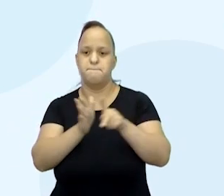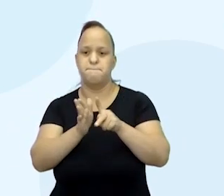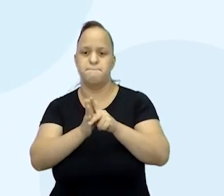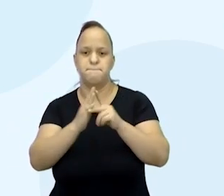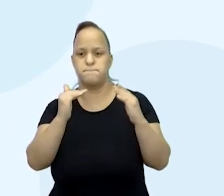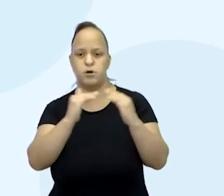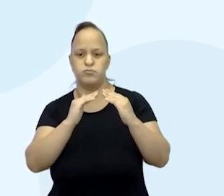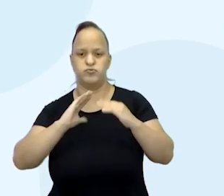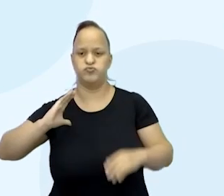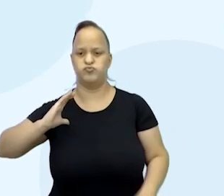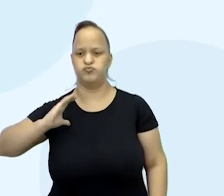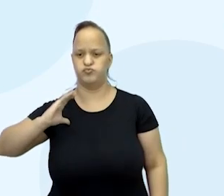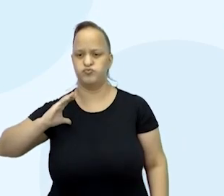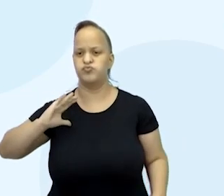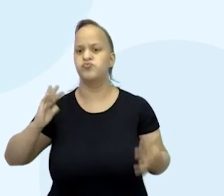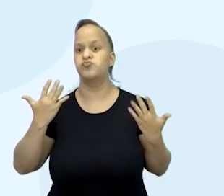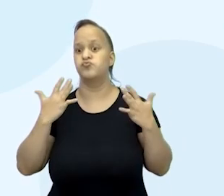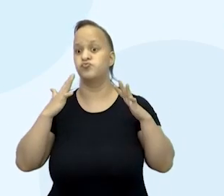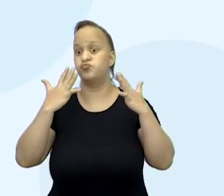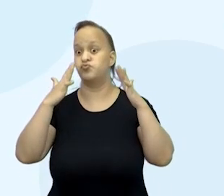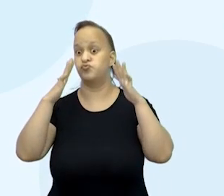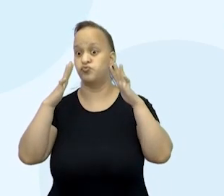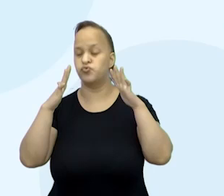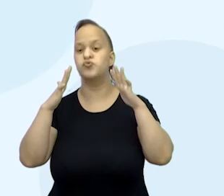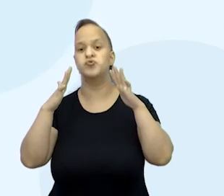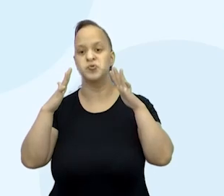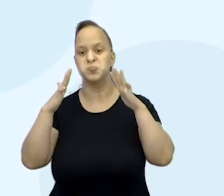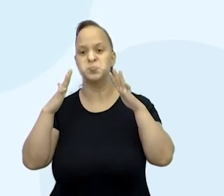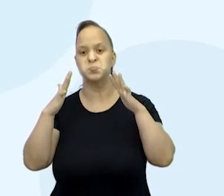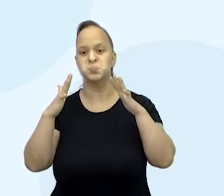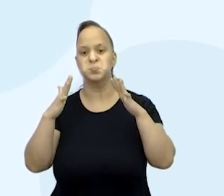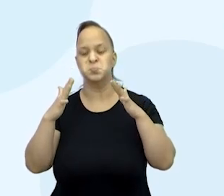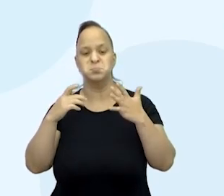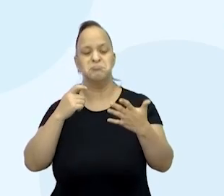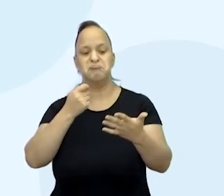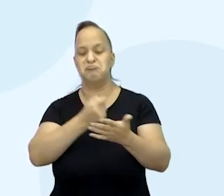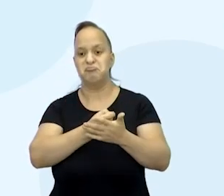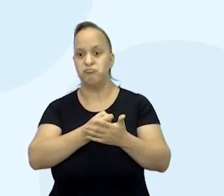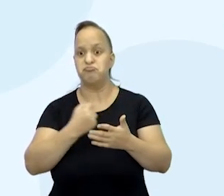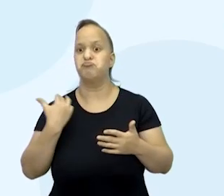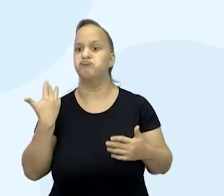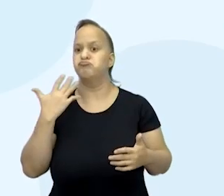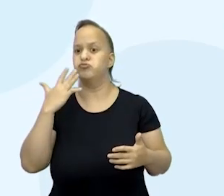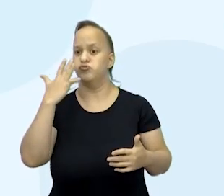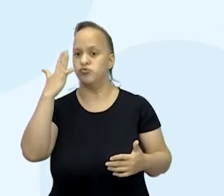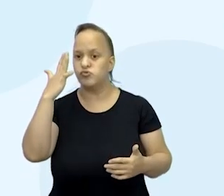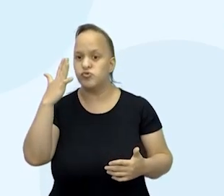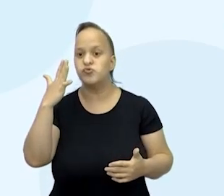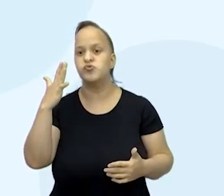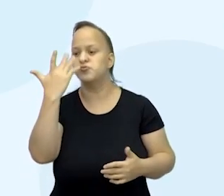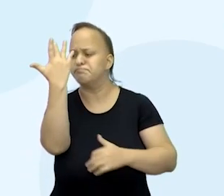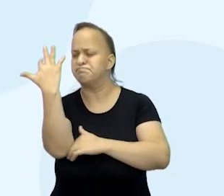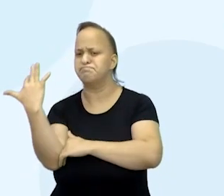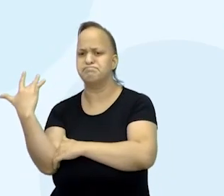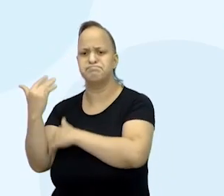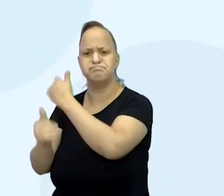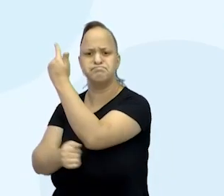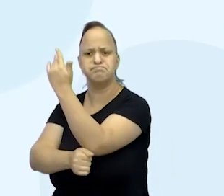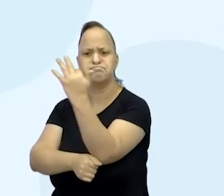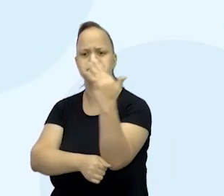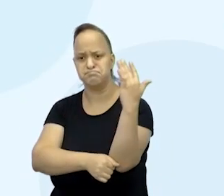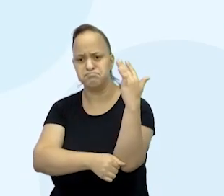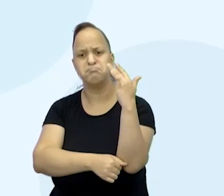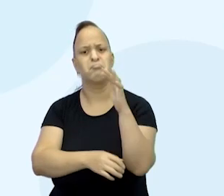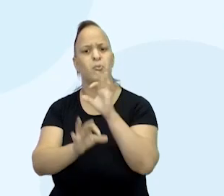Prédios extremamente caros, com apartamentos caros, com uma urbanização muito boa. Nós temos muitas árvores também ali